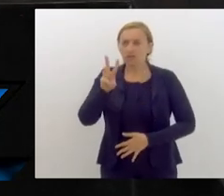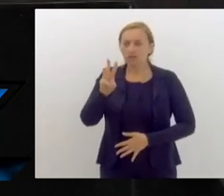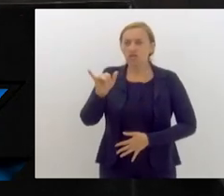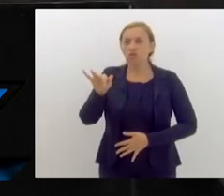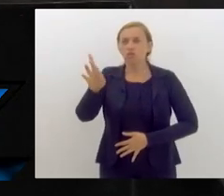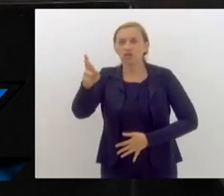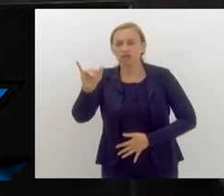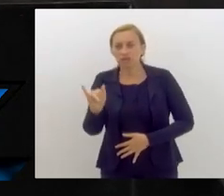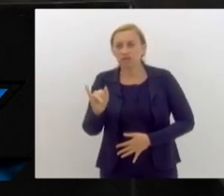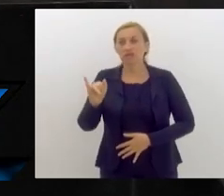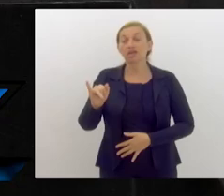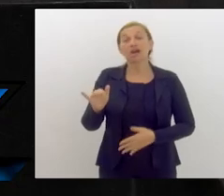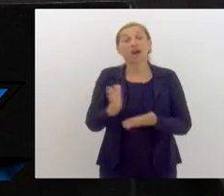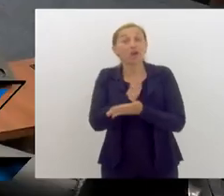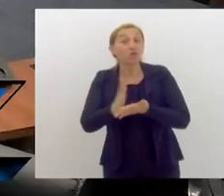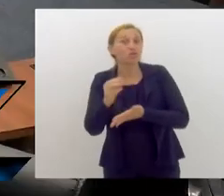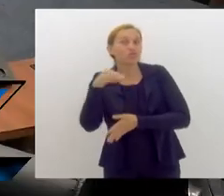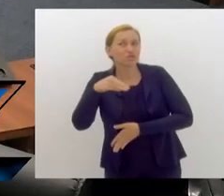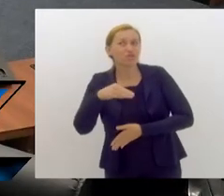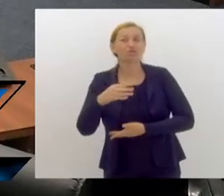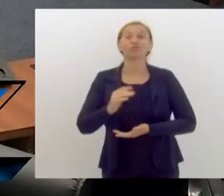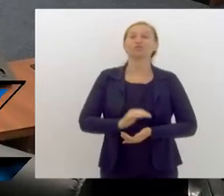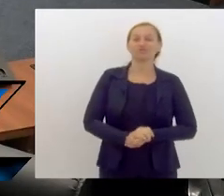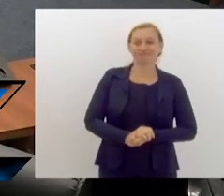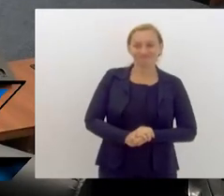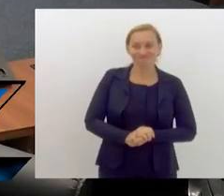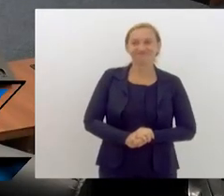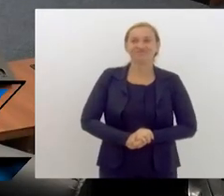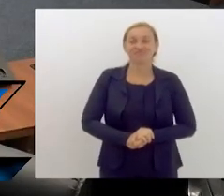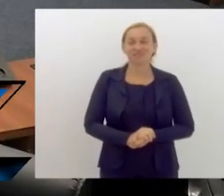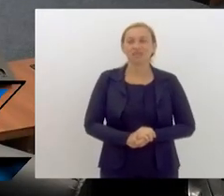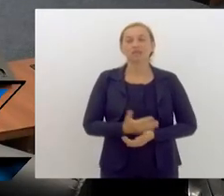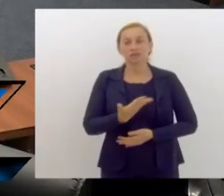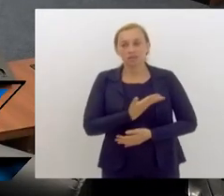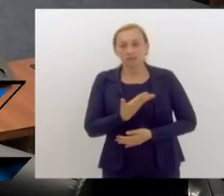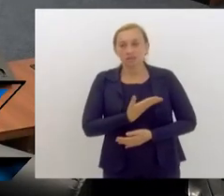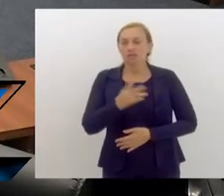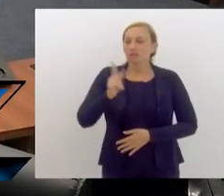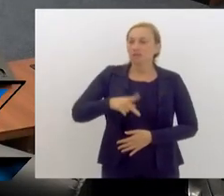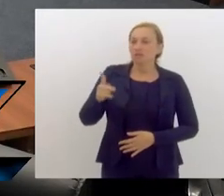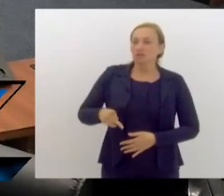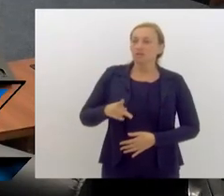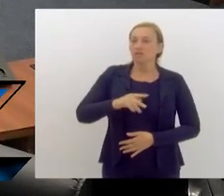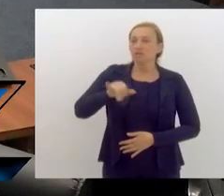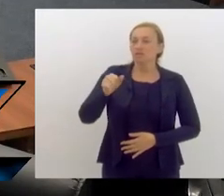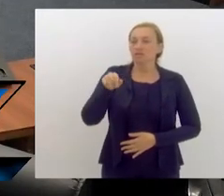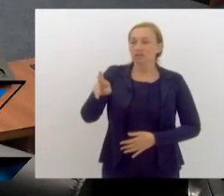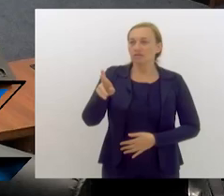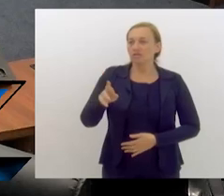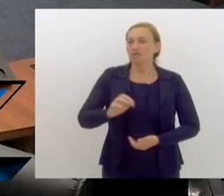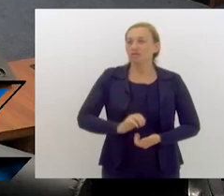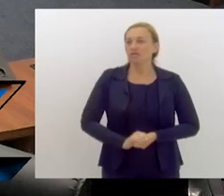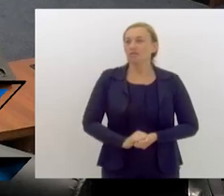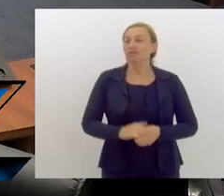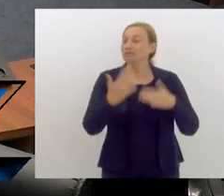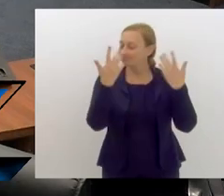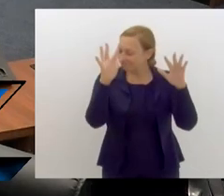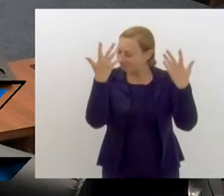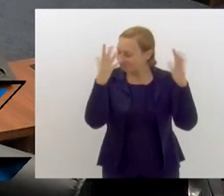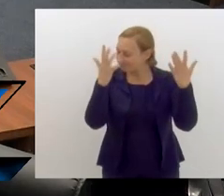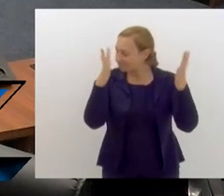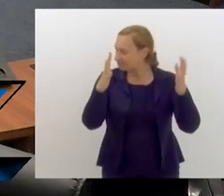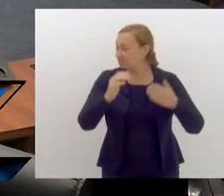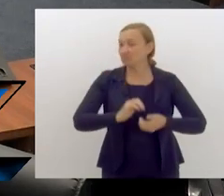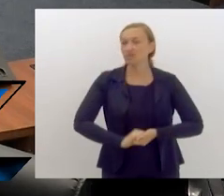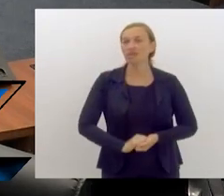alguns minutos por conta dos demais inscritos meu companheiro Professor José mar eu queria primeiro parabenizá-lo pela aula